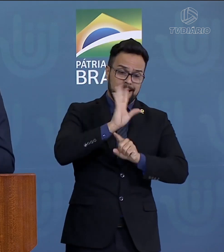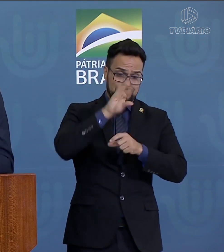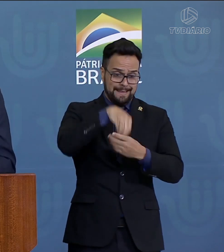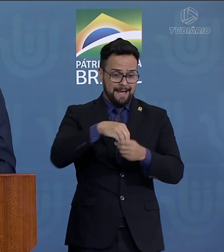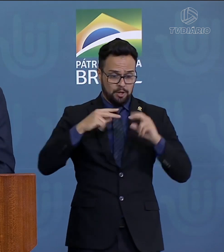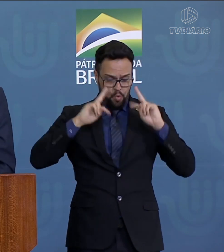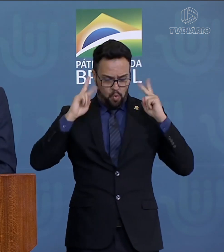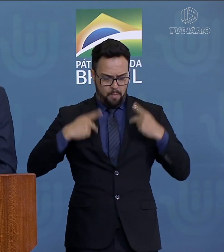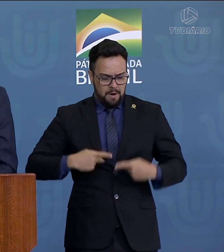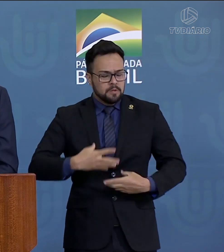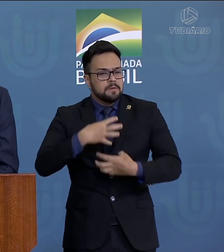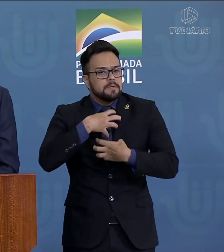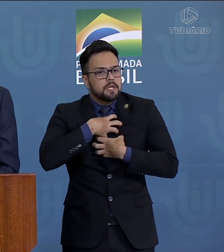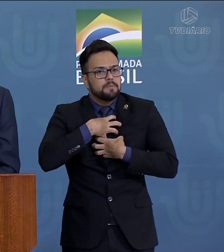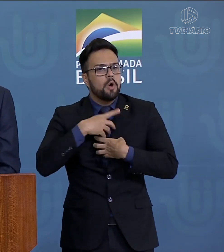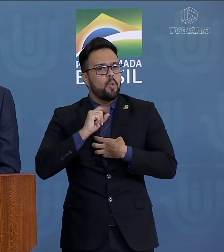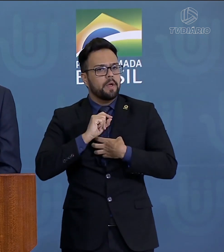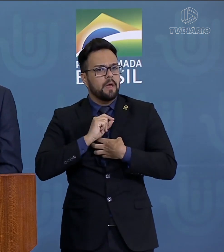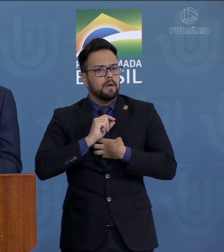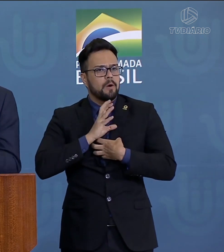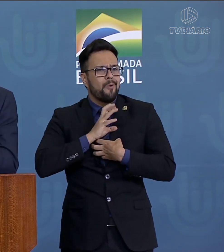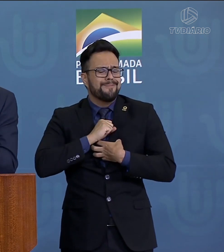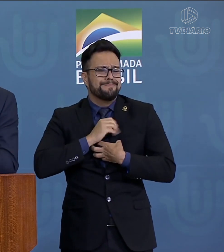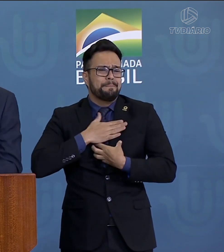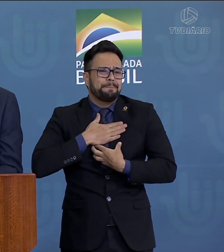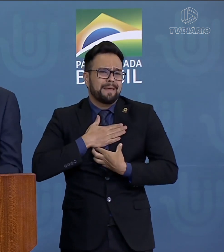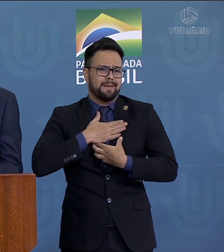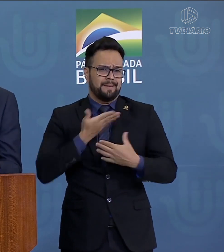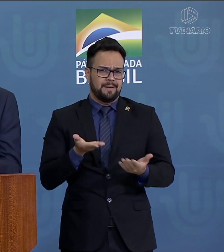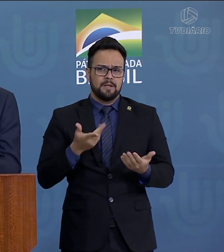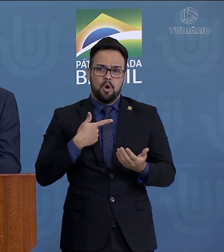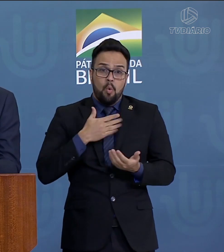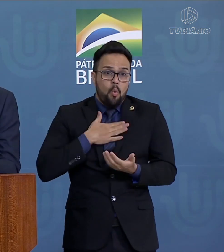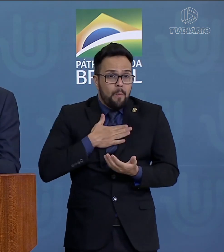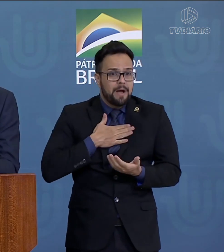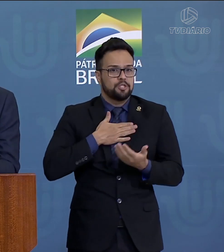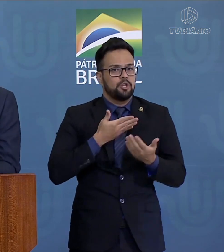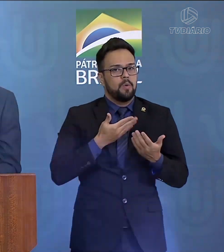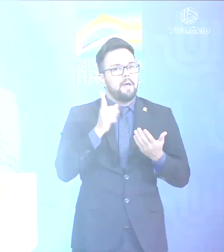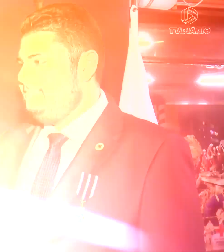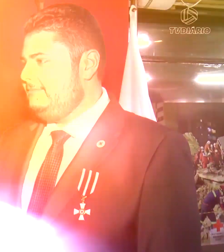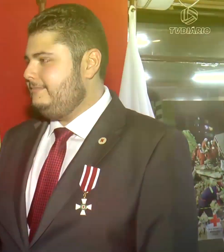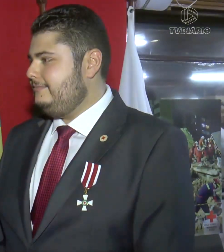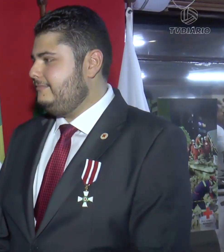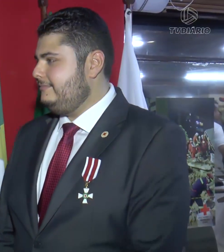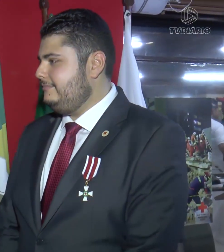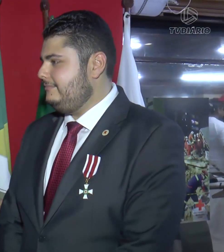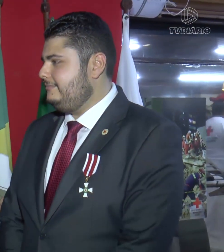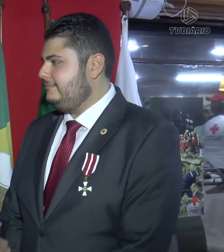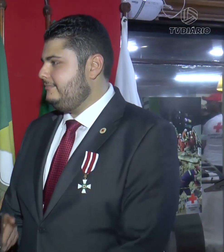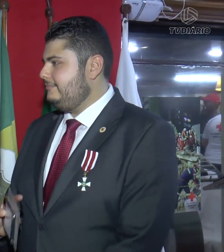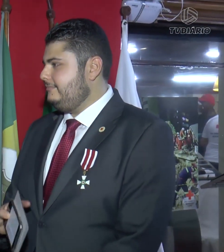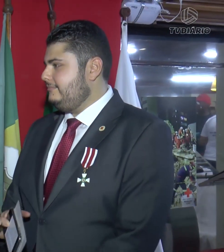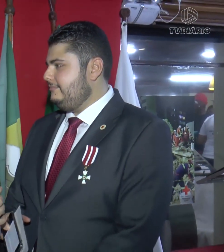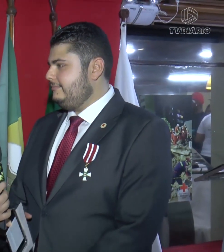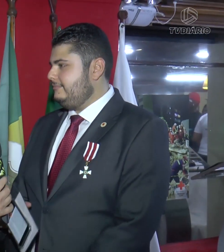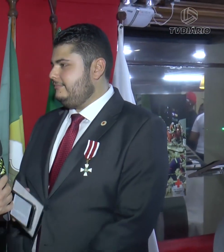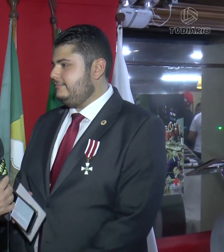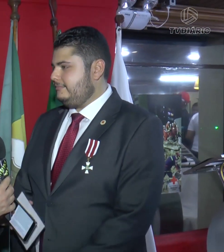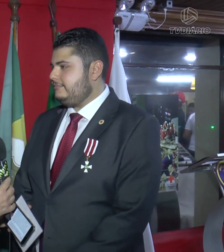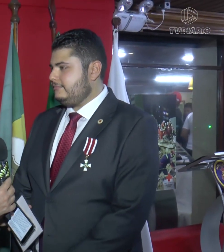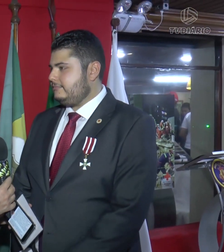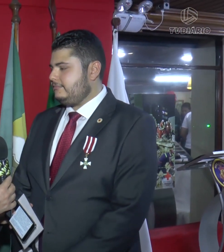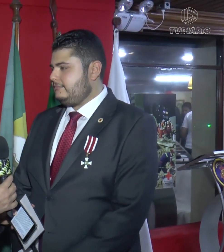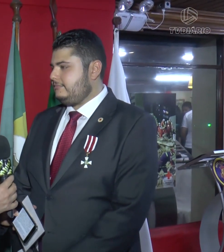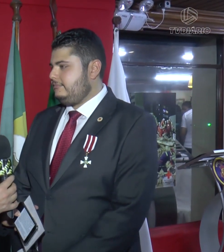humano o sentimento de compaixão. E esse sentimento é que move o voluntariado. Como é para você poder homenagear o nosso